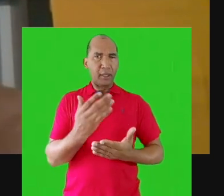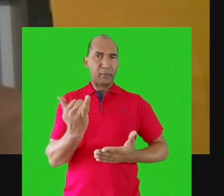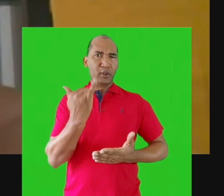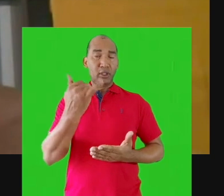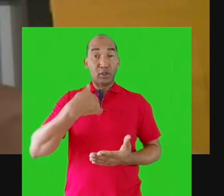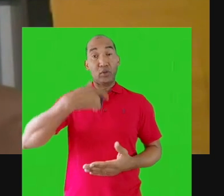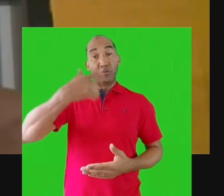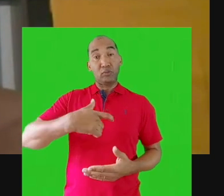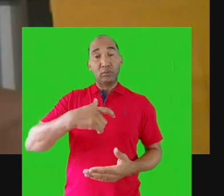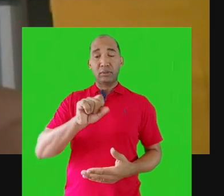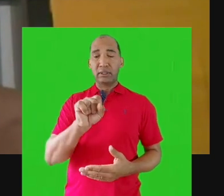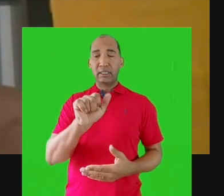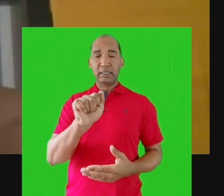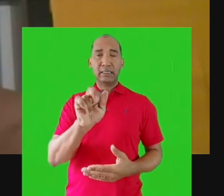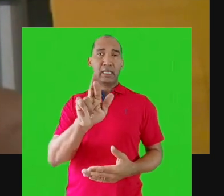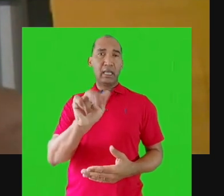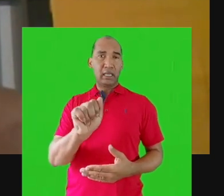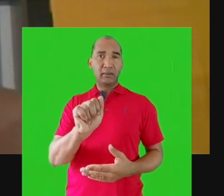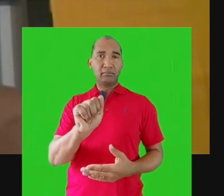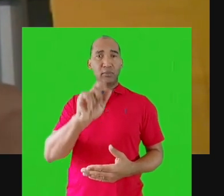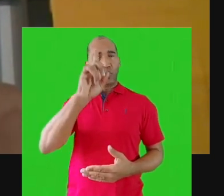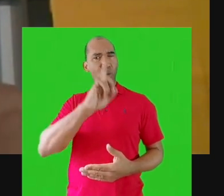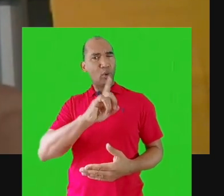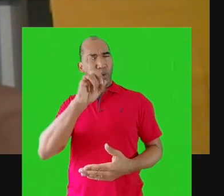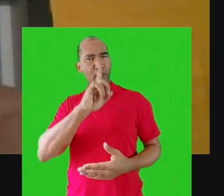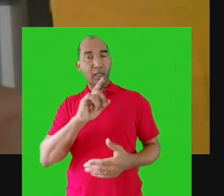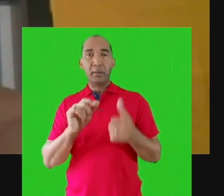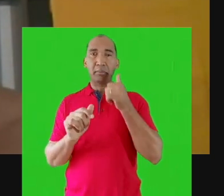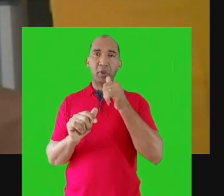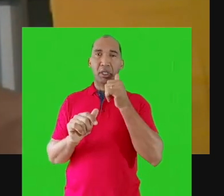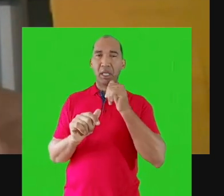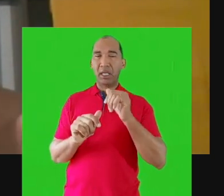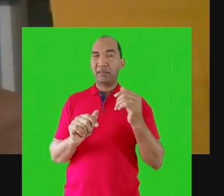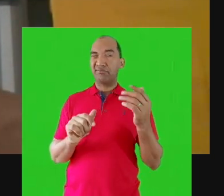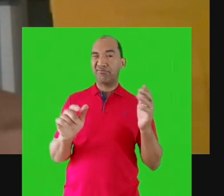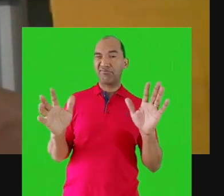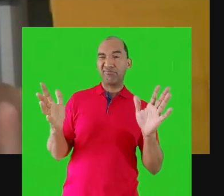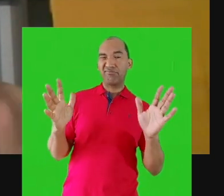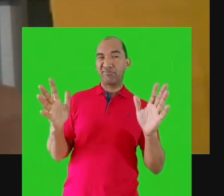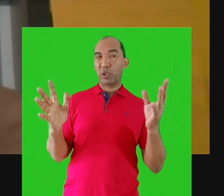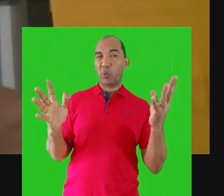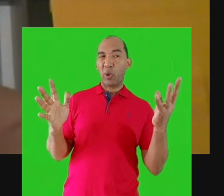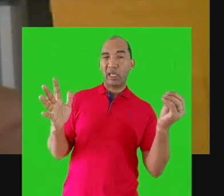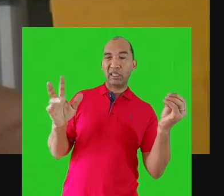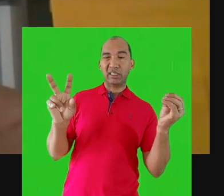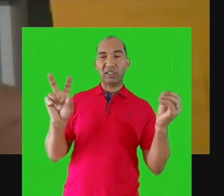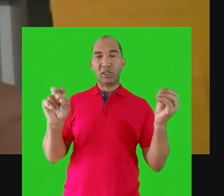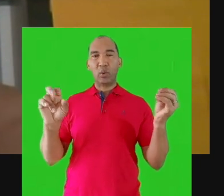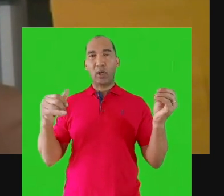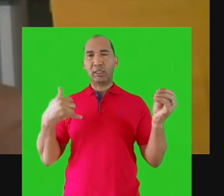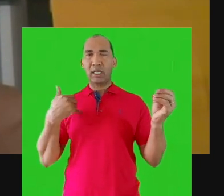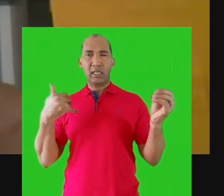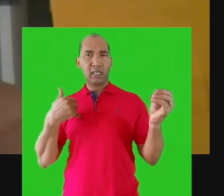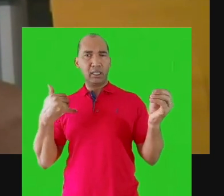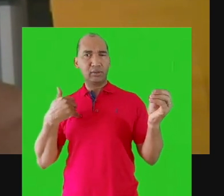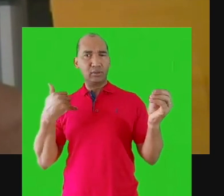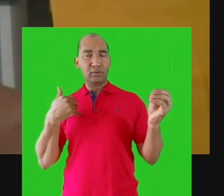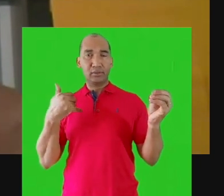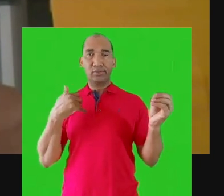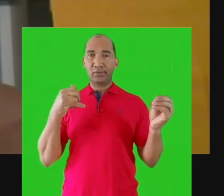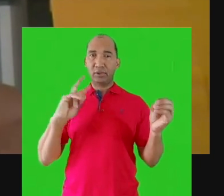sou a Sara. Sou loira, sou aí uma mulher na casa dos entre 40 e 50